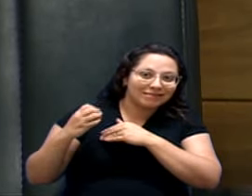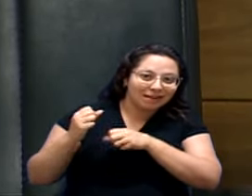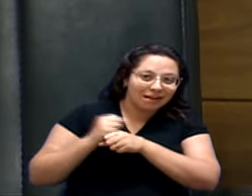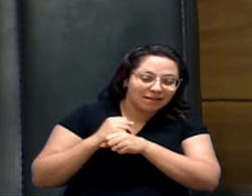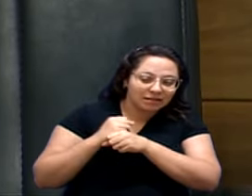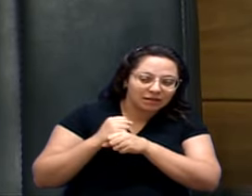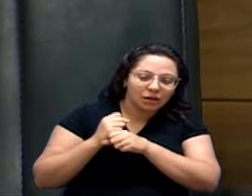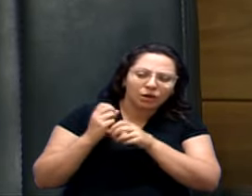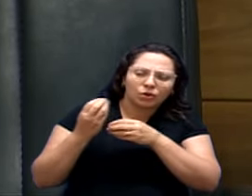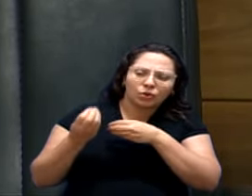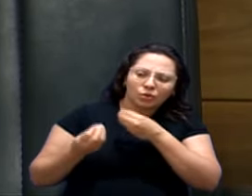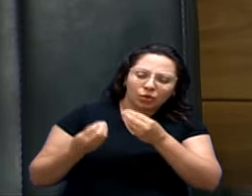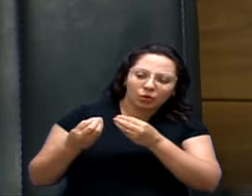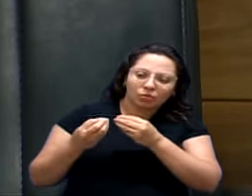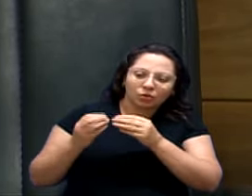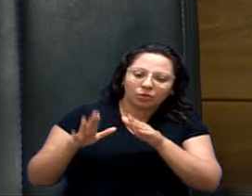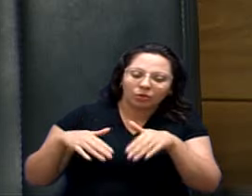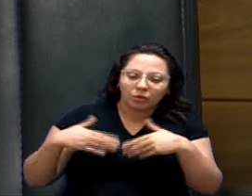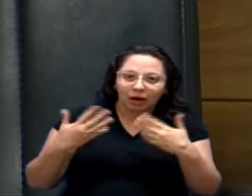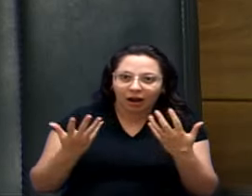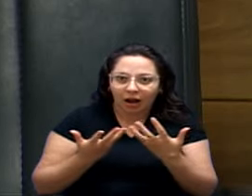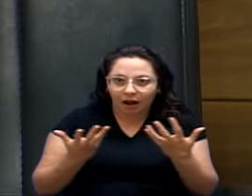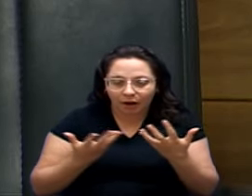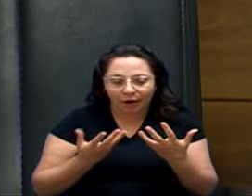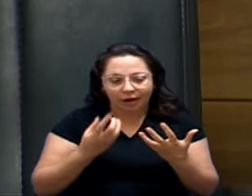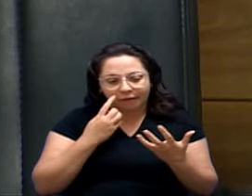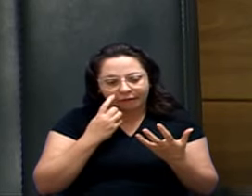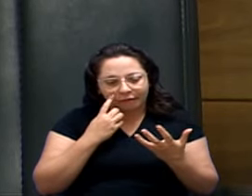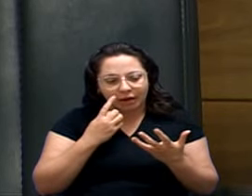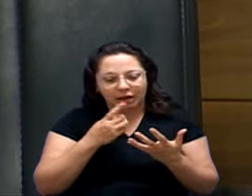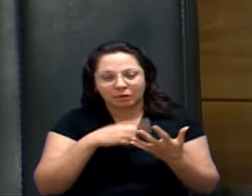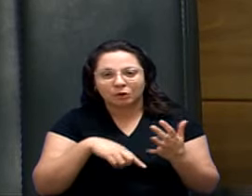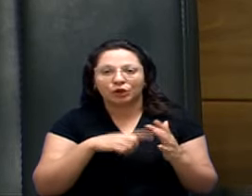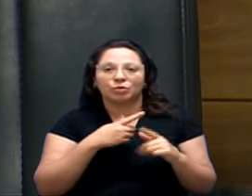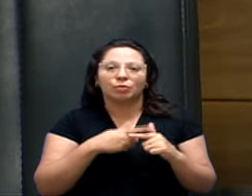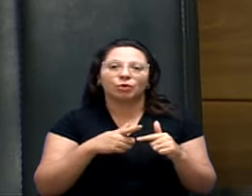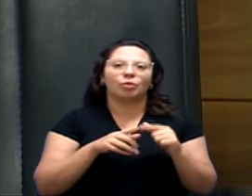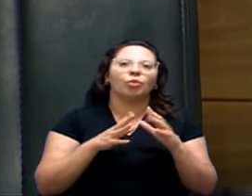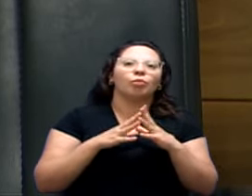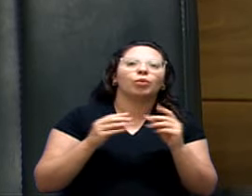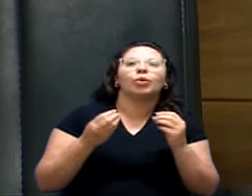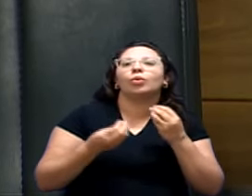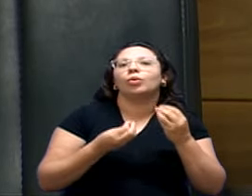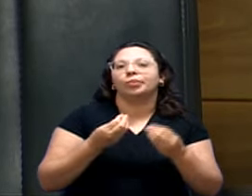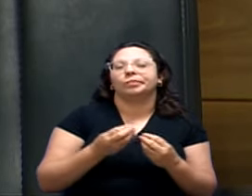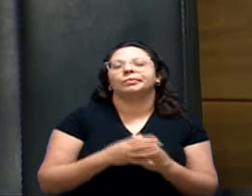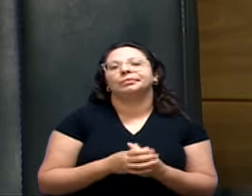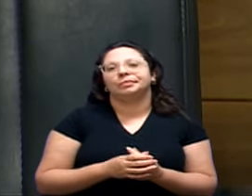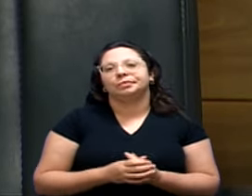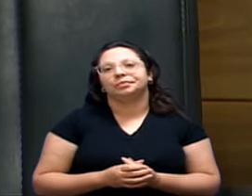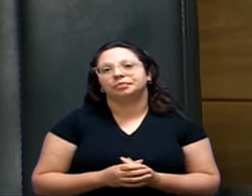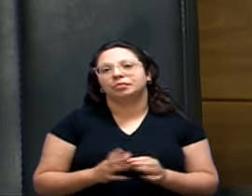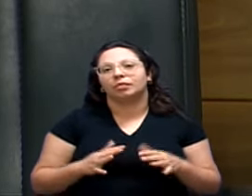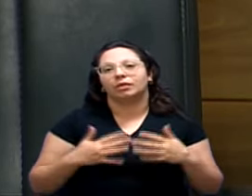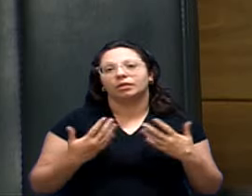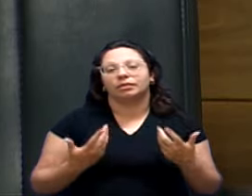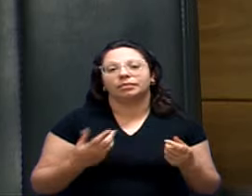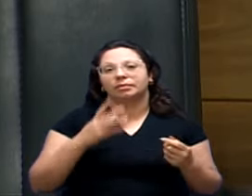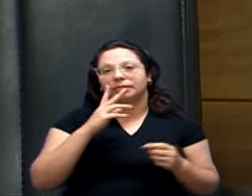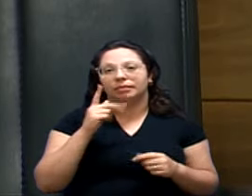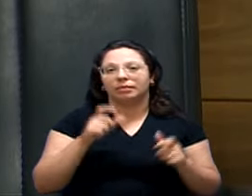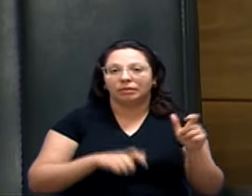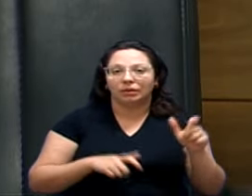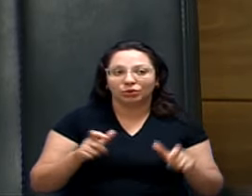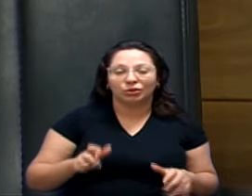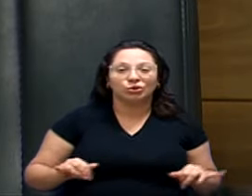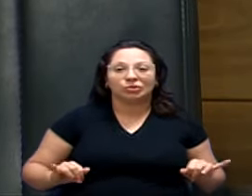tentar não consertar mas tentar dirimir o máximo de problema que nós temos hoje na cidade então Eh quem quem